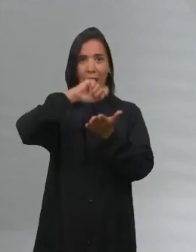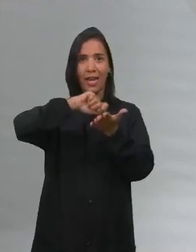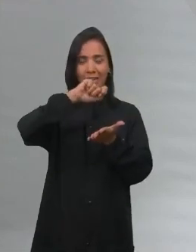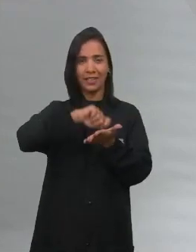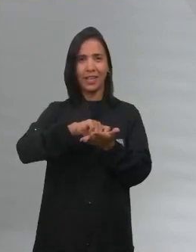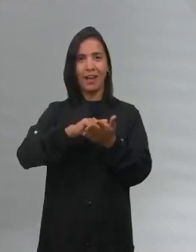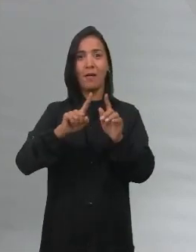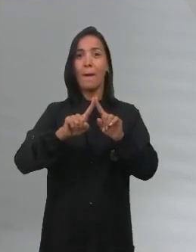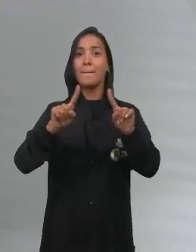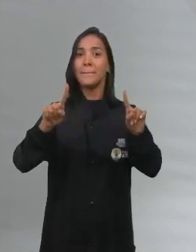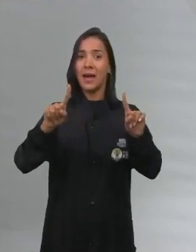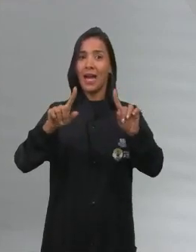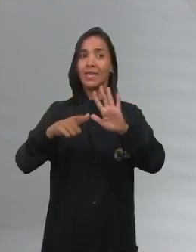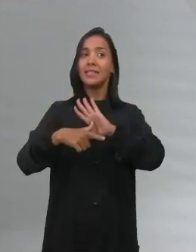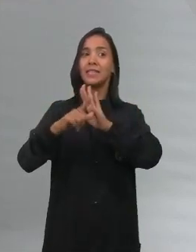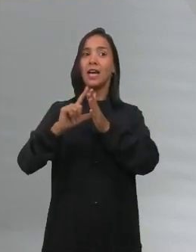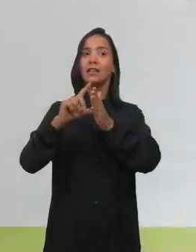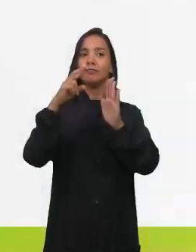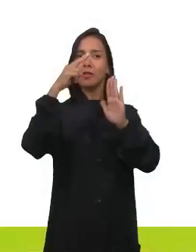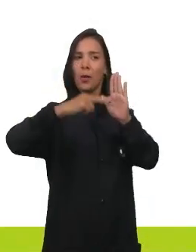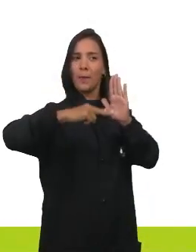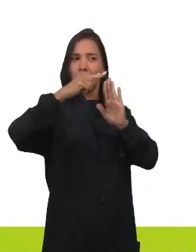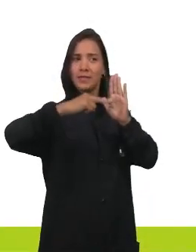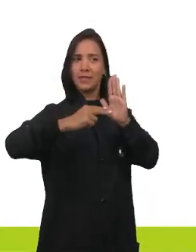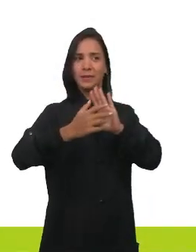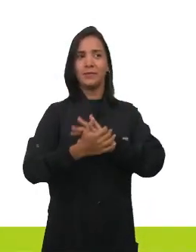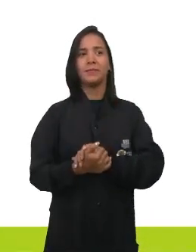questão. Olha aí comigo na tela, diz assim.